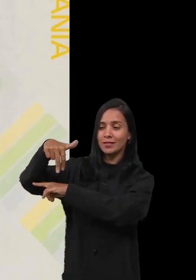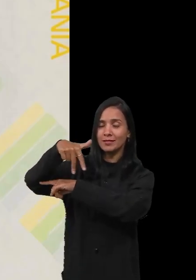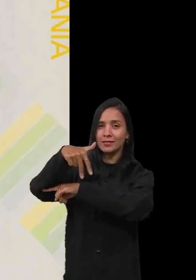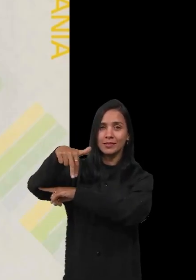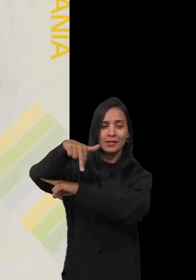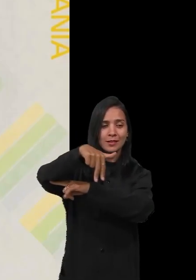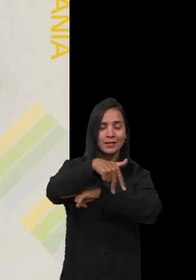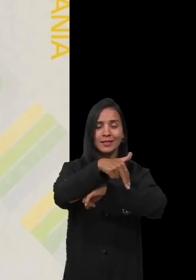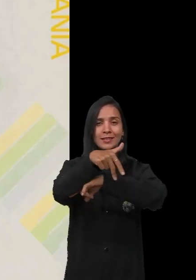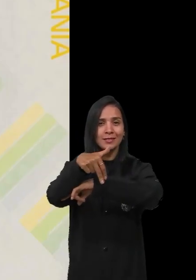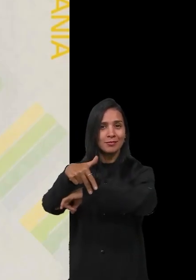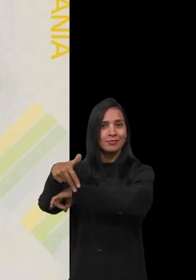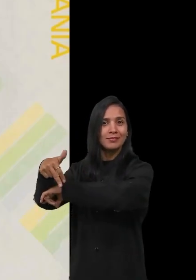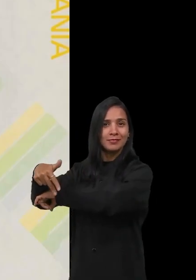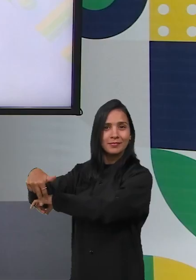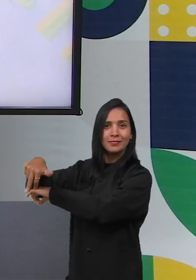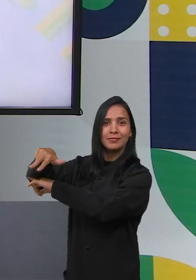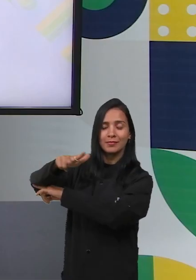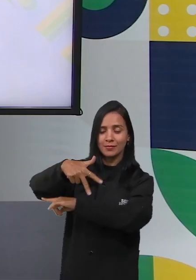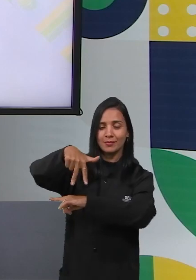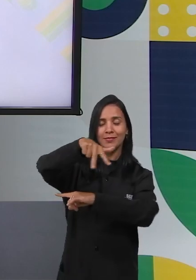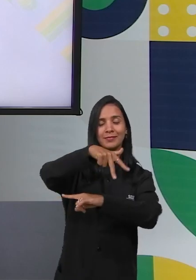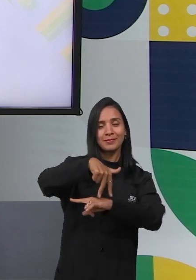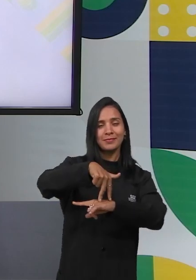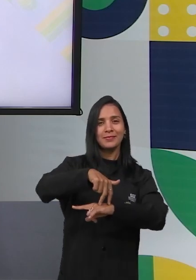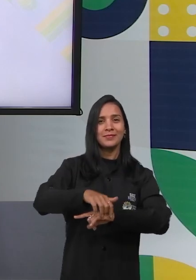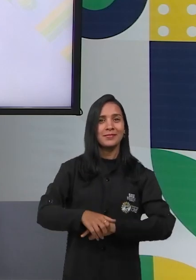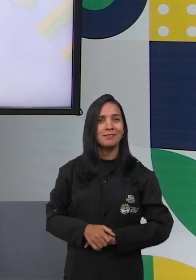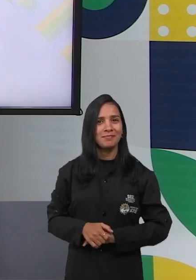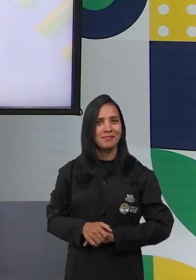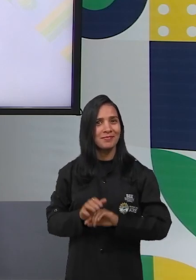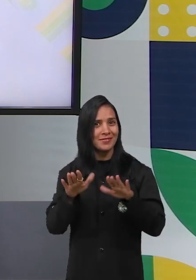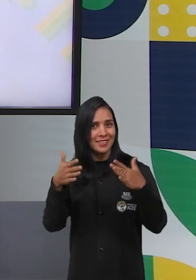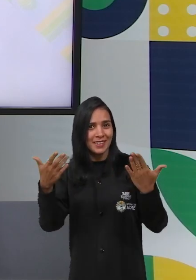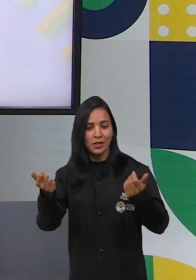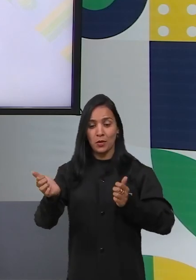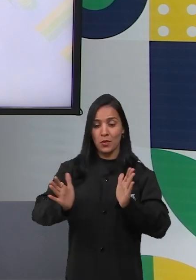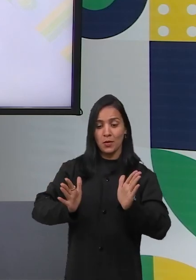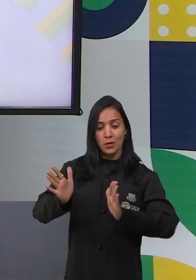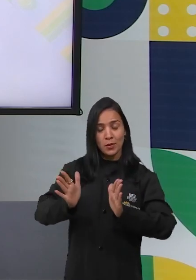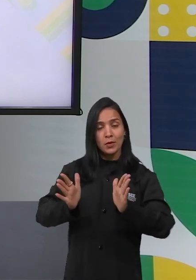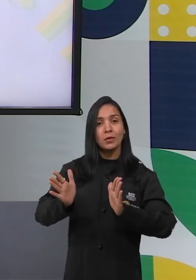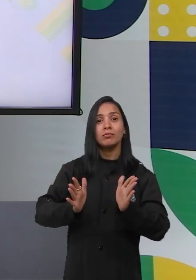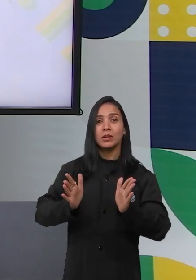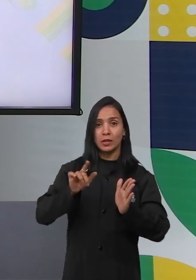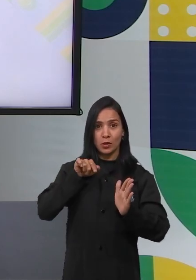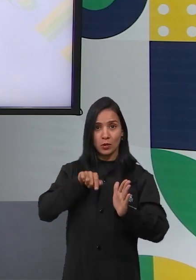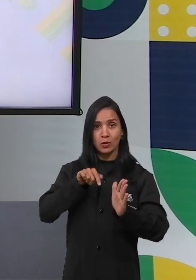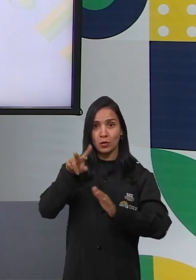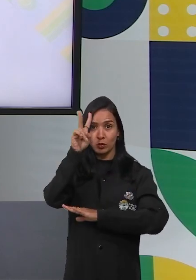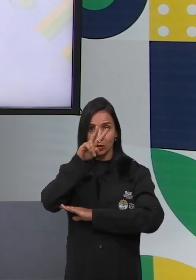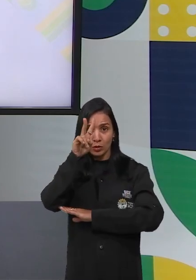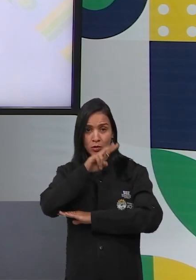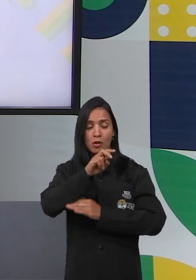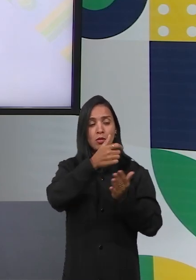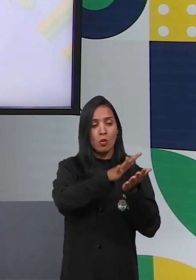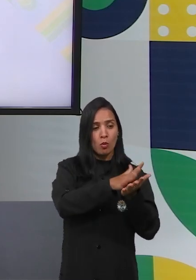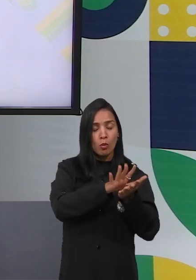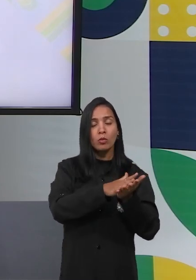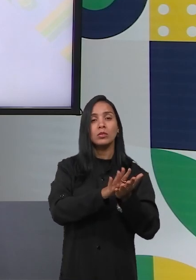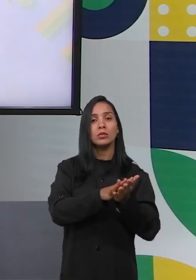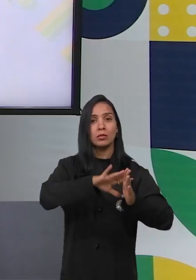pelos salões arrastando. Então, nesse período, o samba ele se tornou